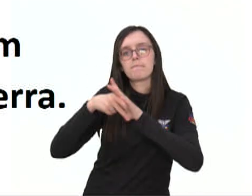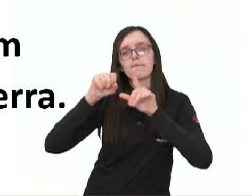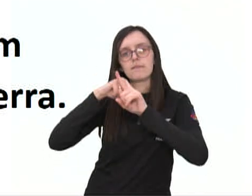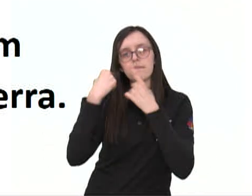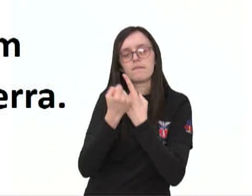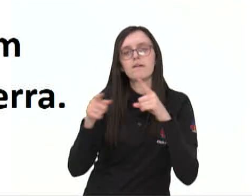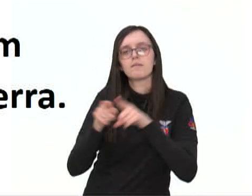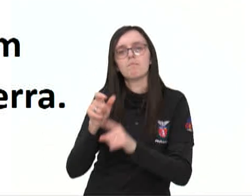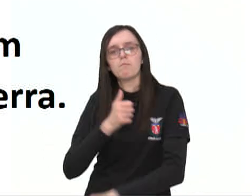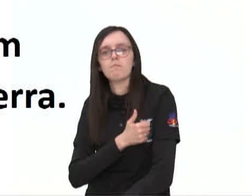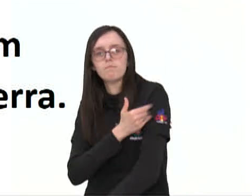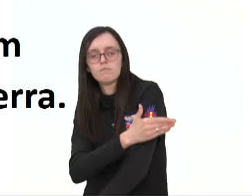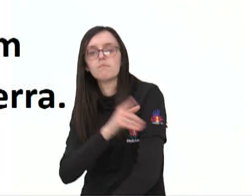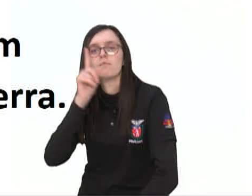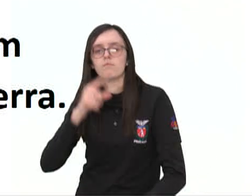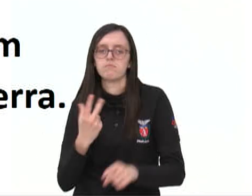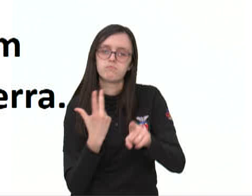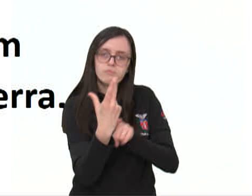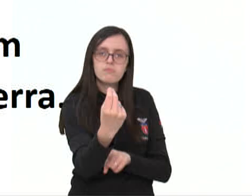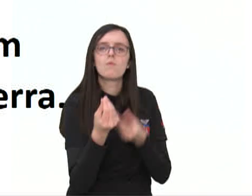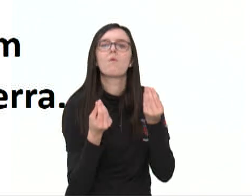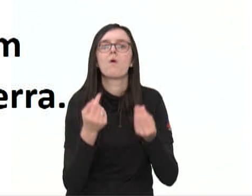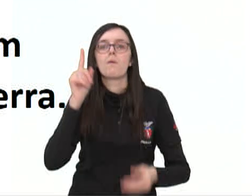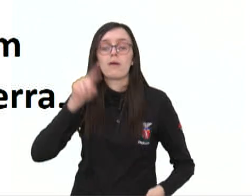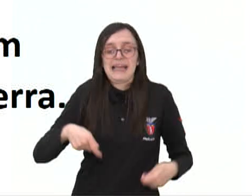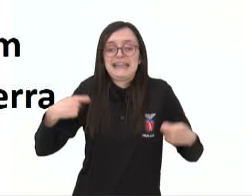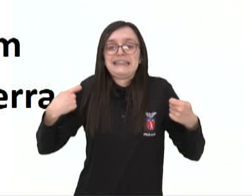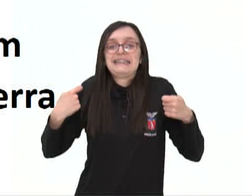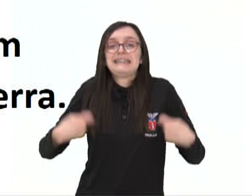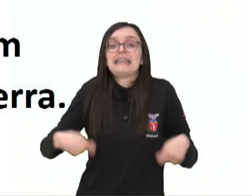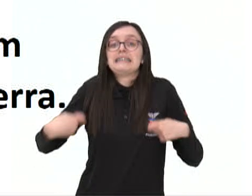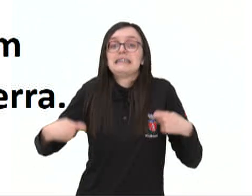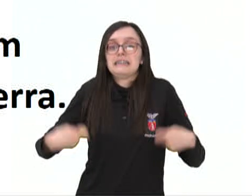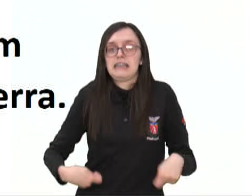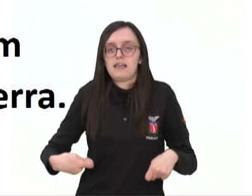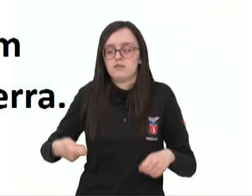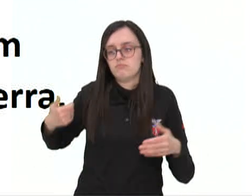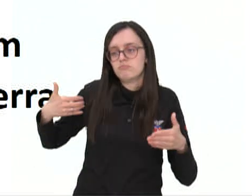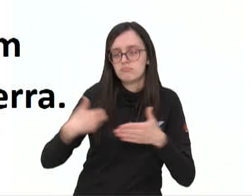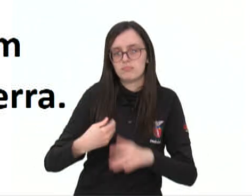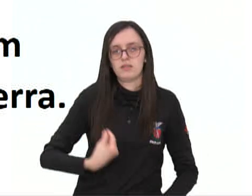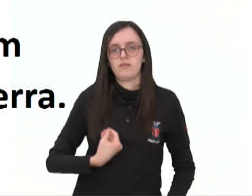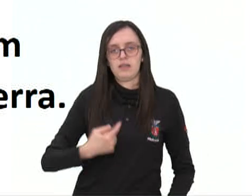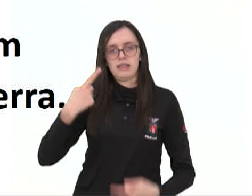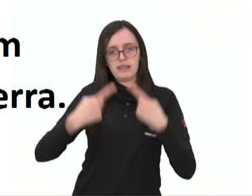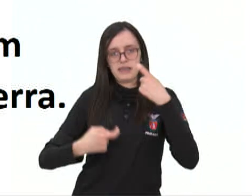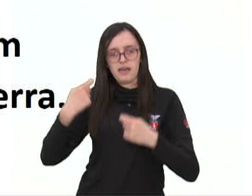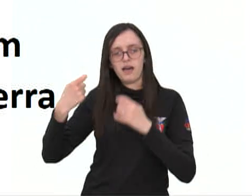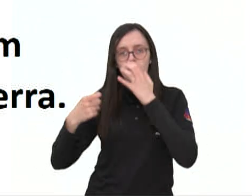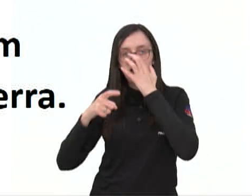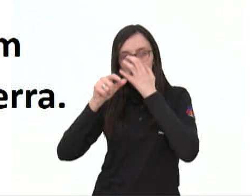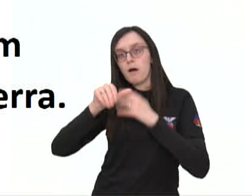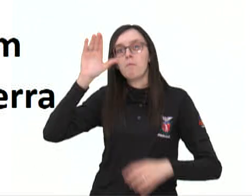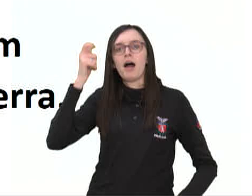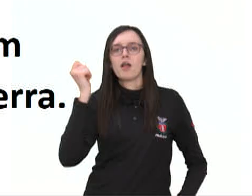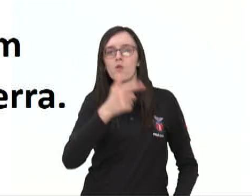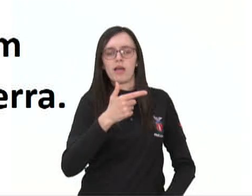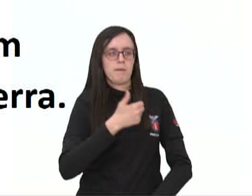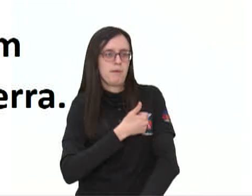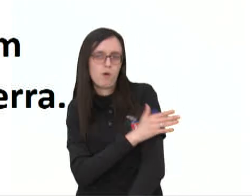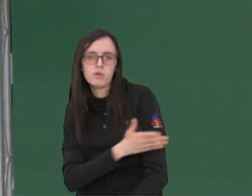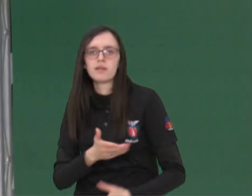e o preconceito foram vencidos pela necessidade durante a guerra. Então, maior do que o